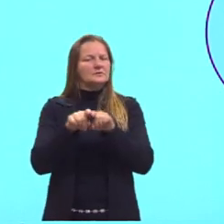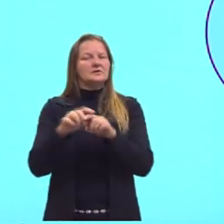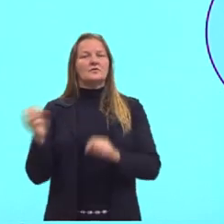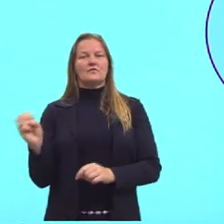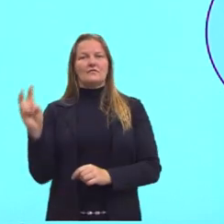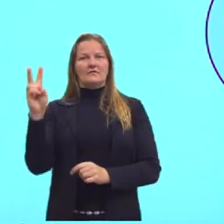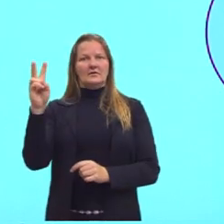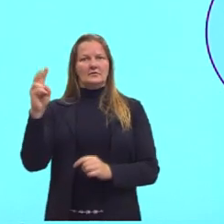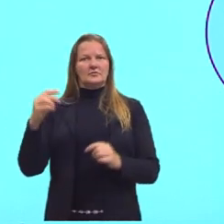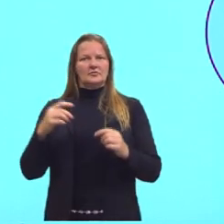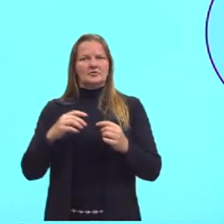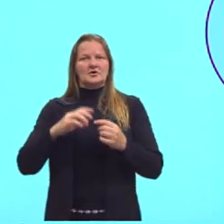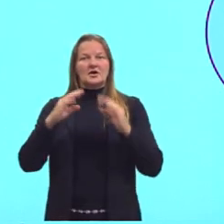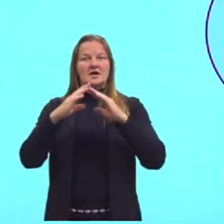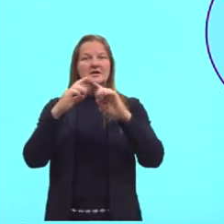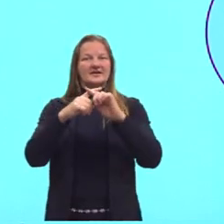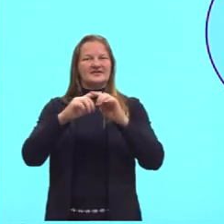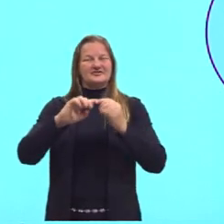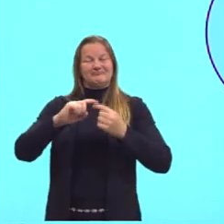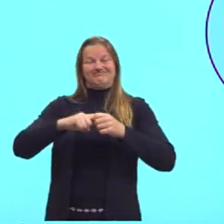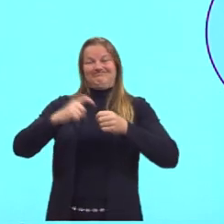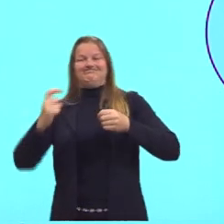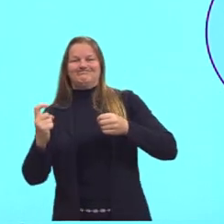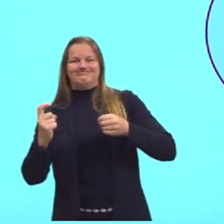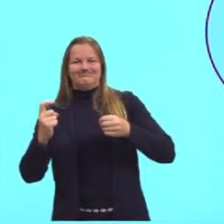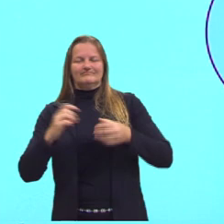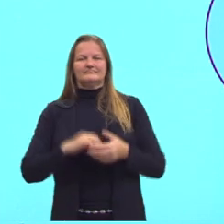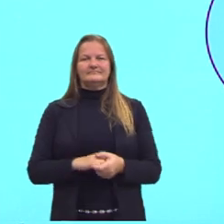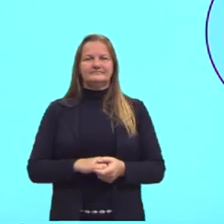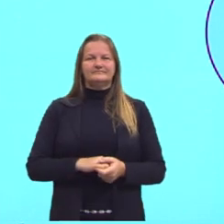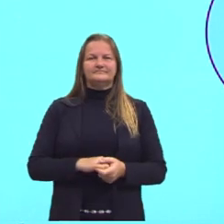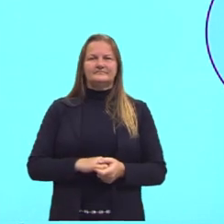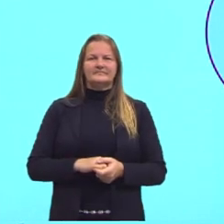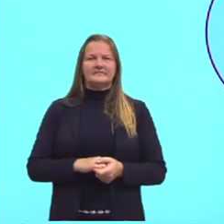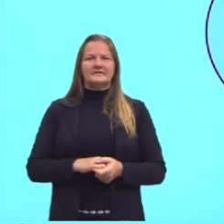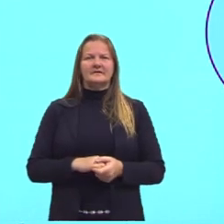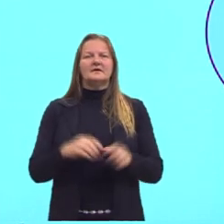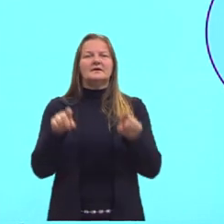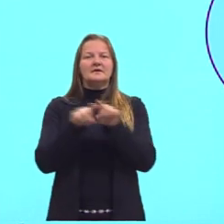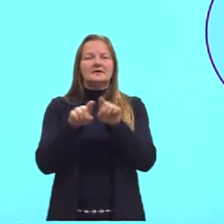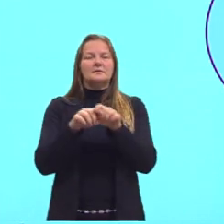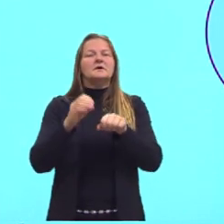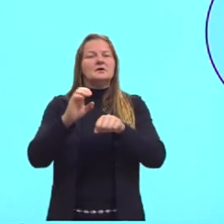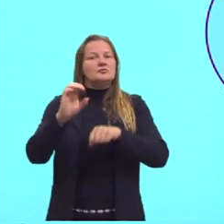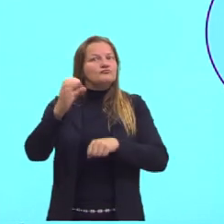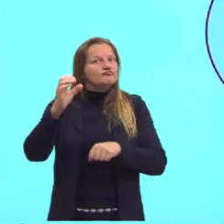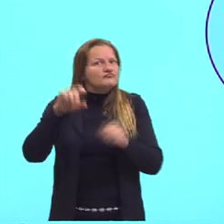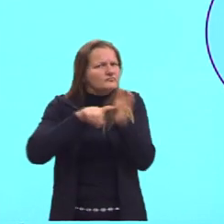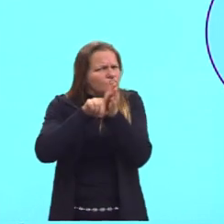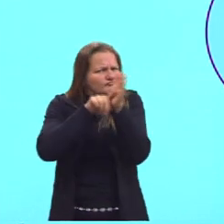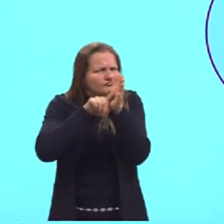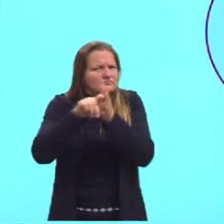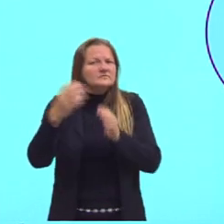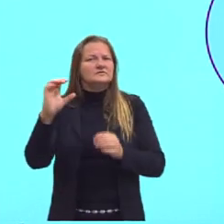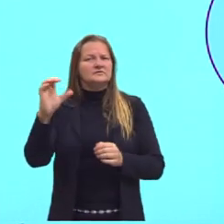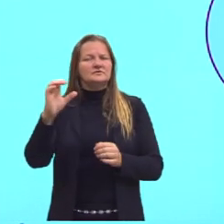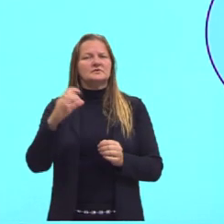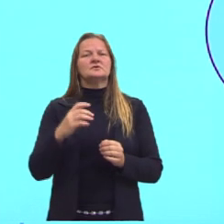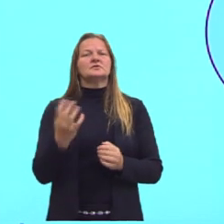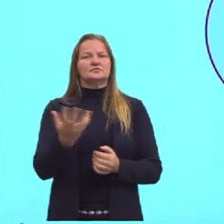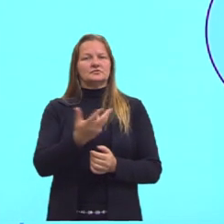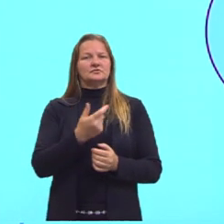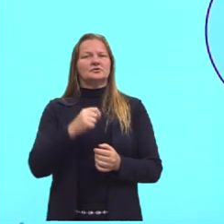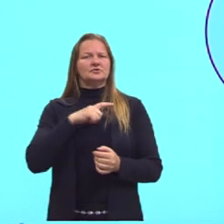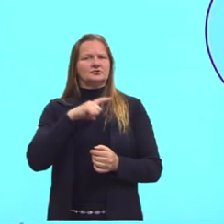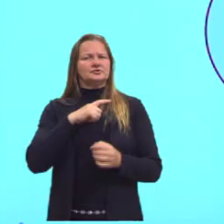valor a relação dele com a igreja né e Apesar dele ser também né um cientista nessa época todos os cientistas